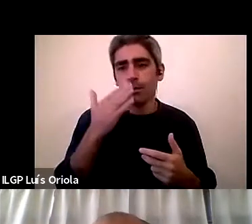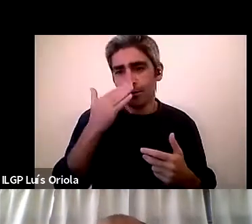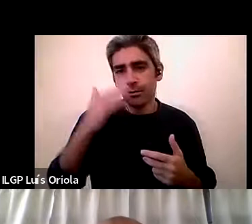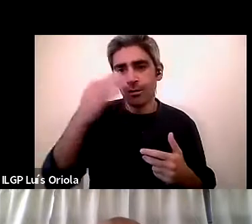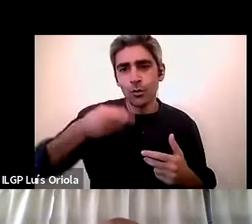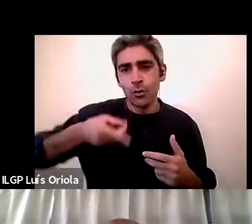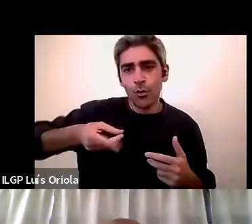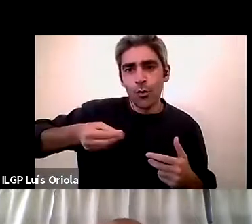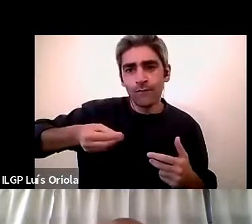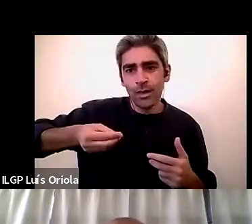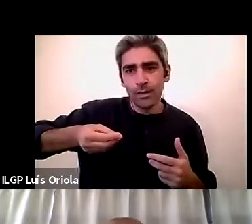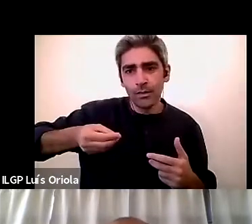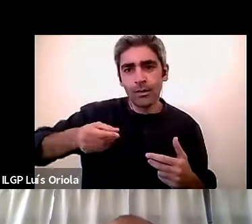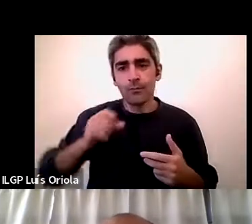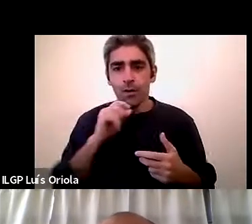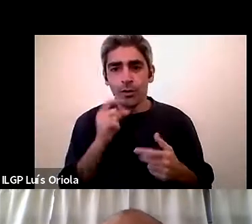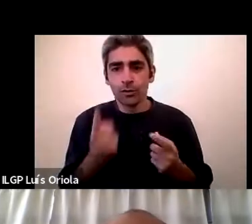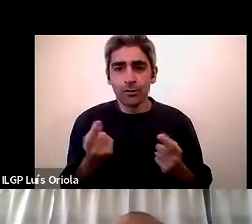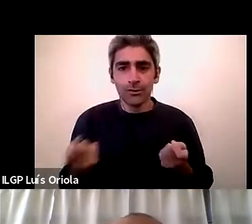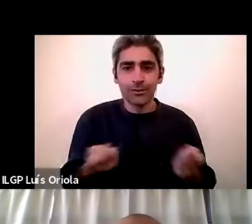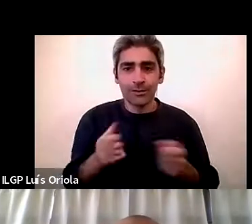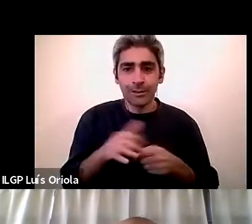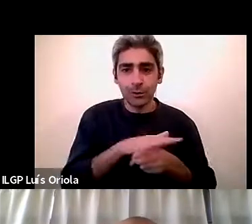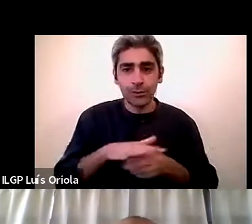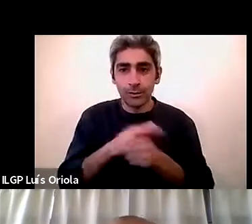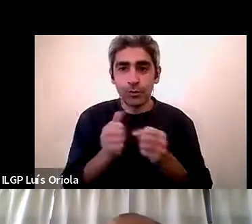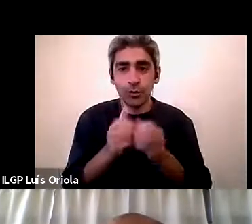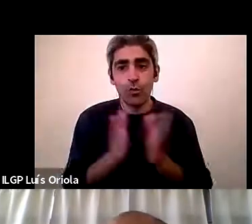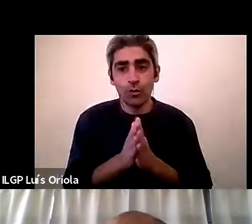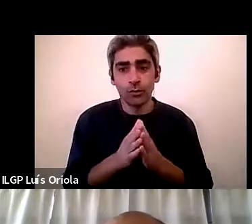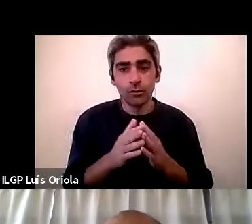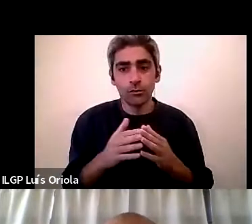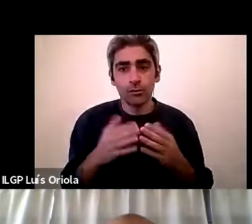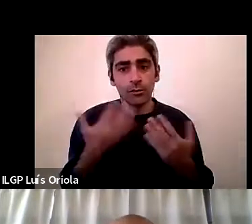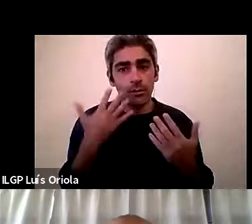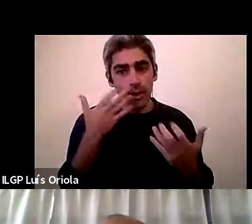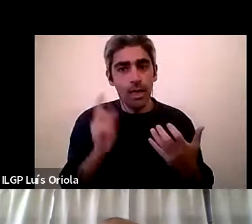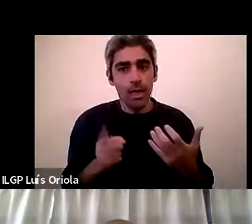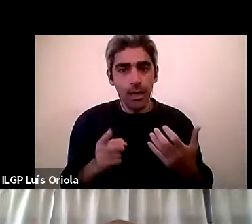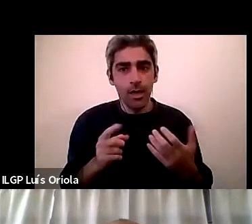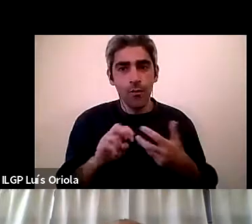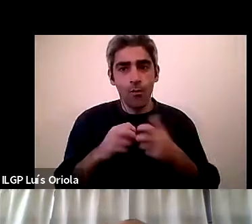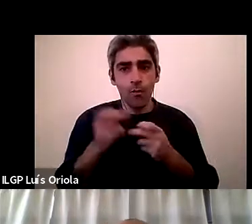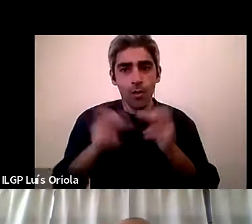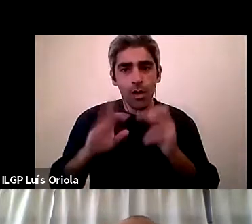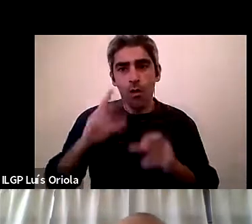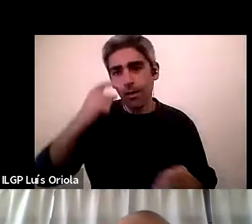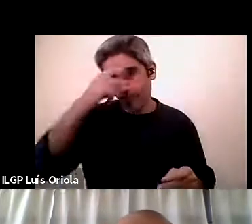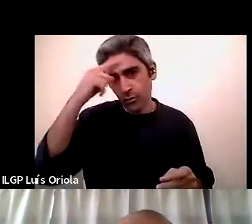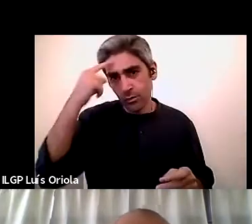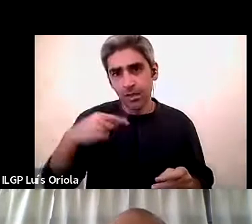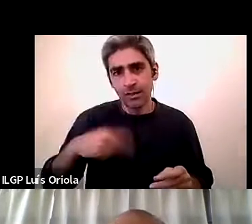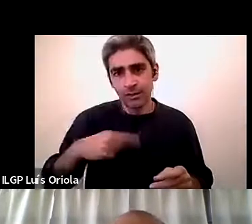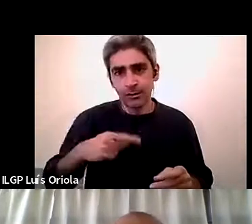90, portanto estando sozinho a gerir todas estas situações, acho que é muito representativo dos problemas ou das dificuldades que nós temos